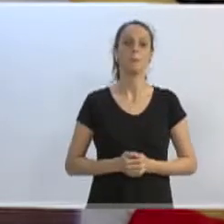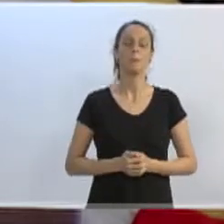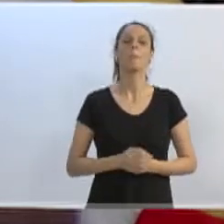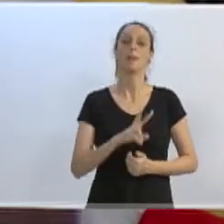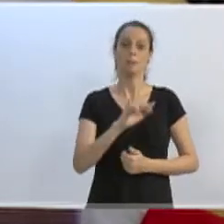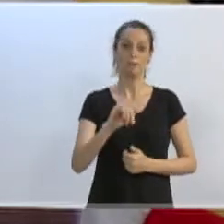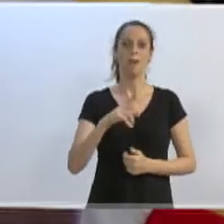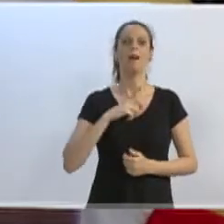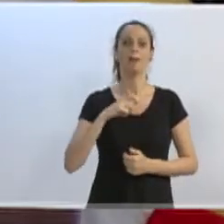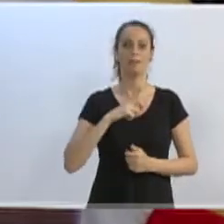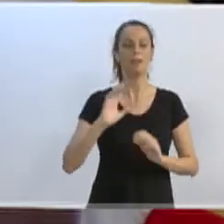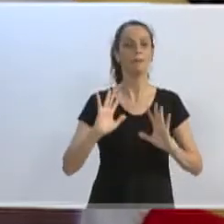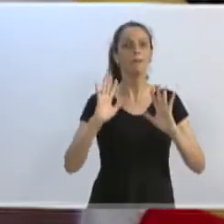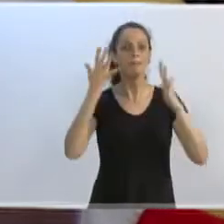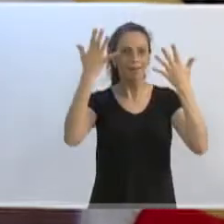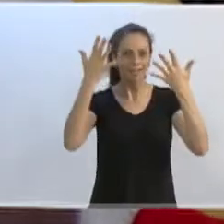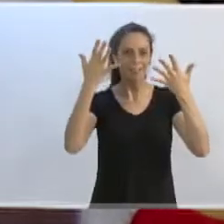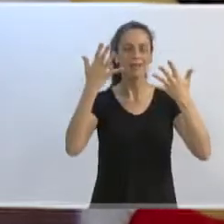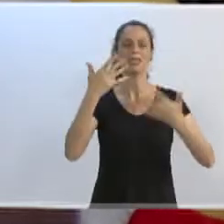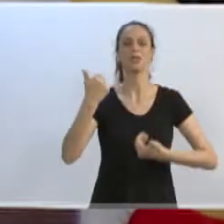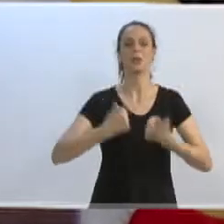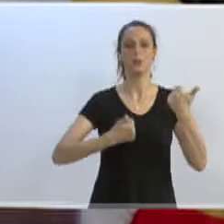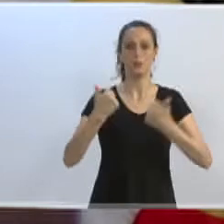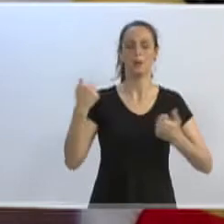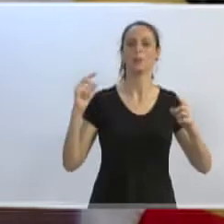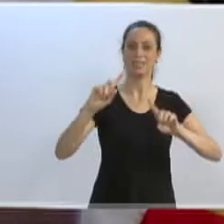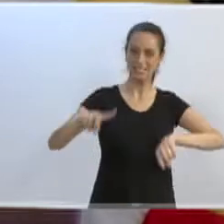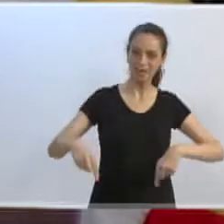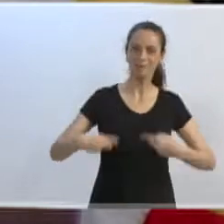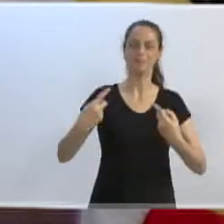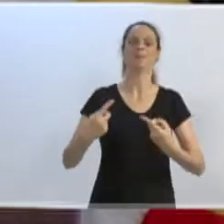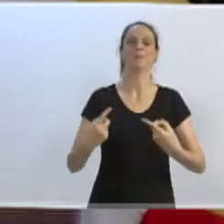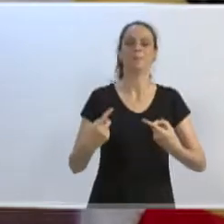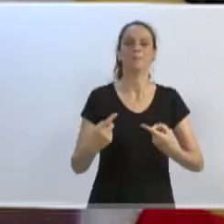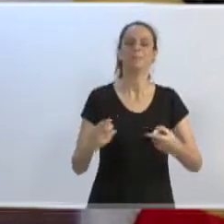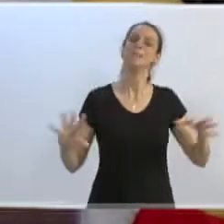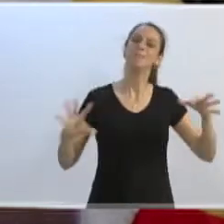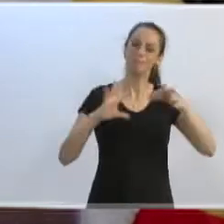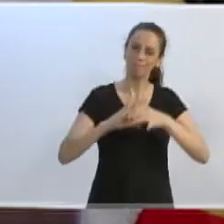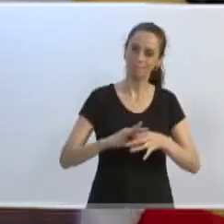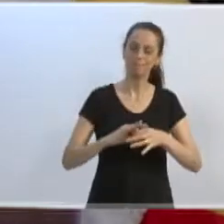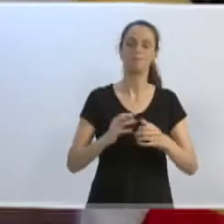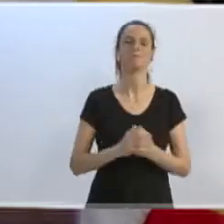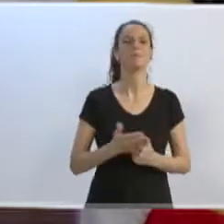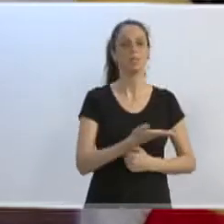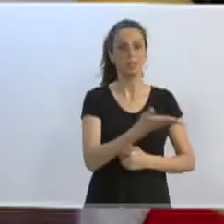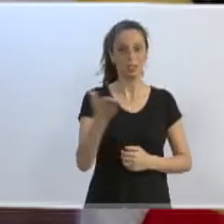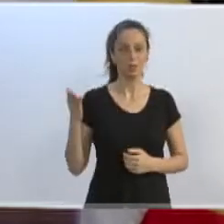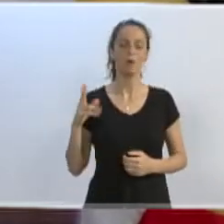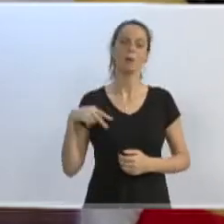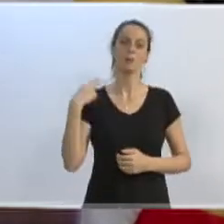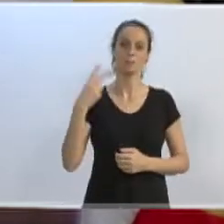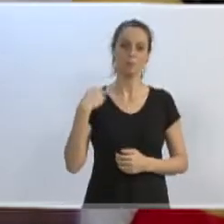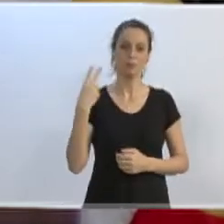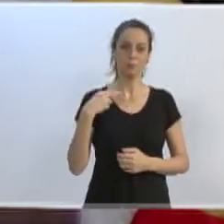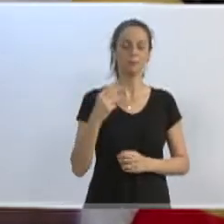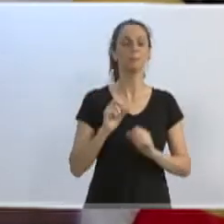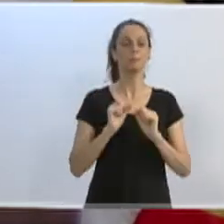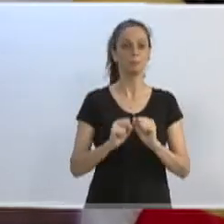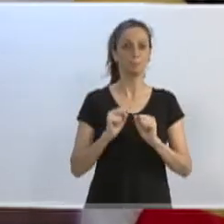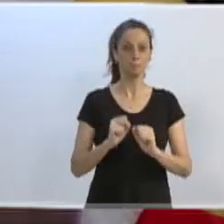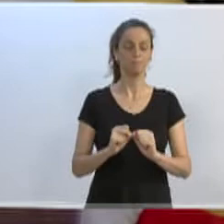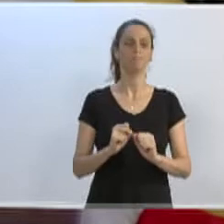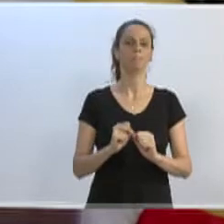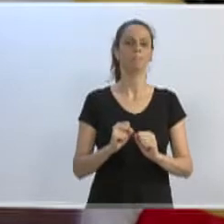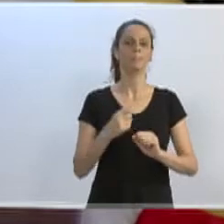festivo beneficiente é um desafio de parcerias e parcerias pra que a gente nós vereadores possam sentir